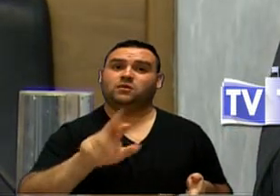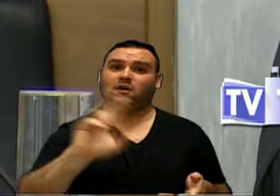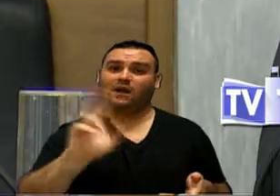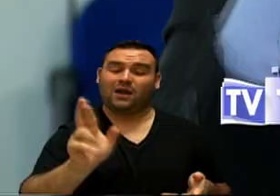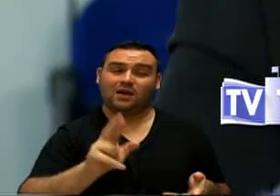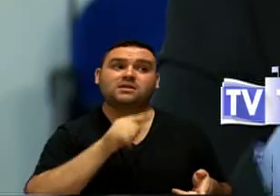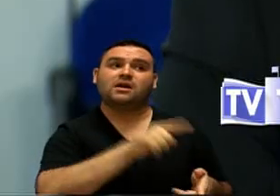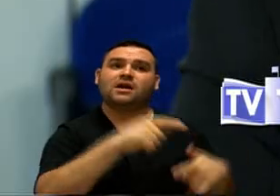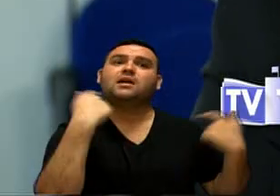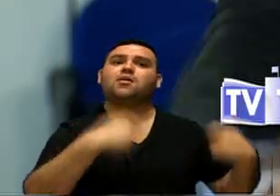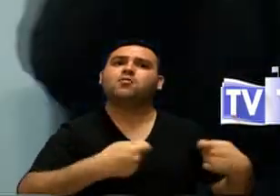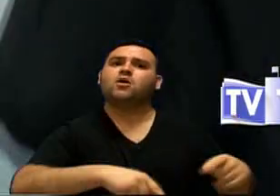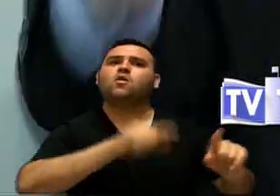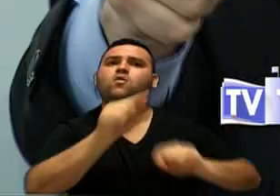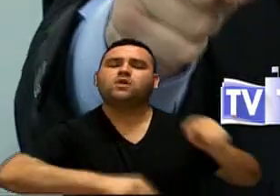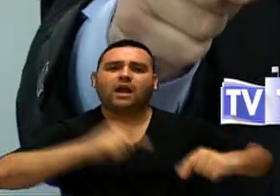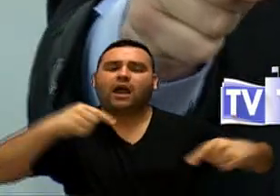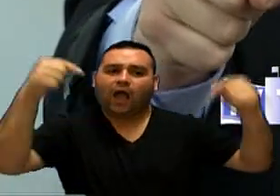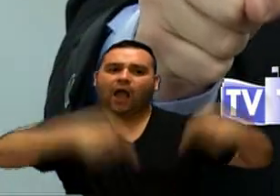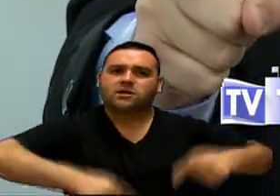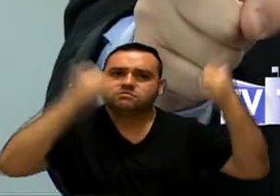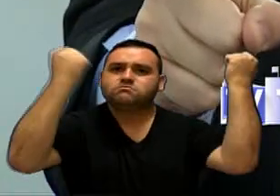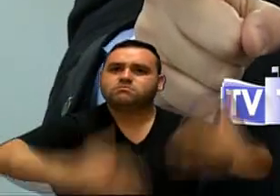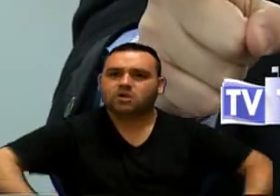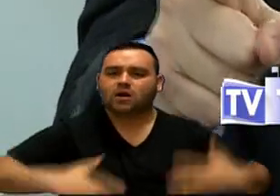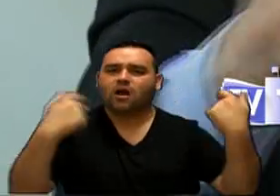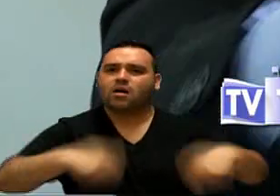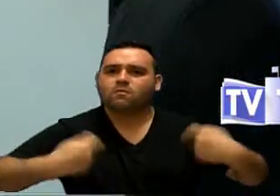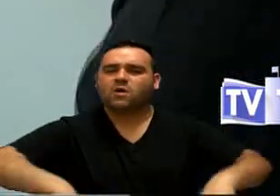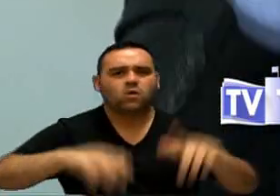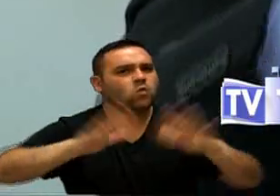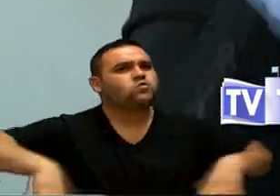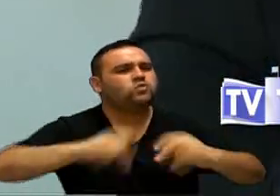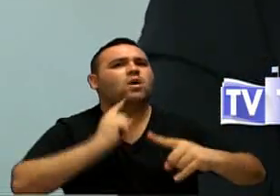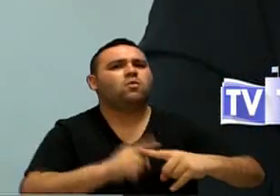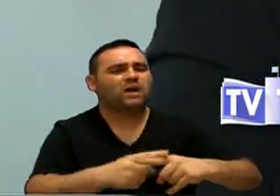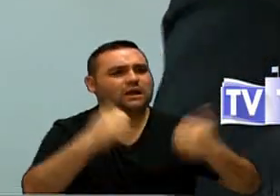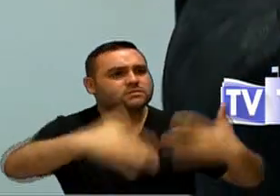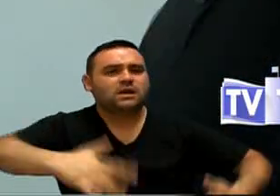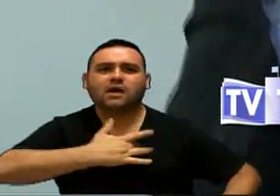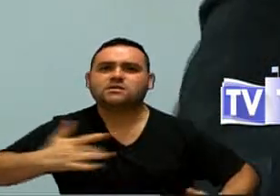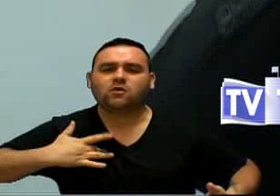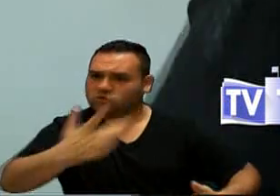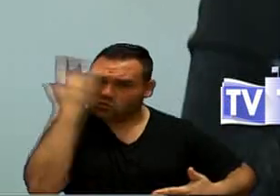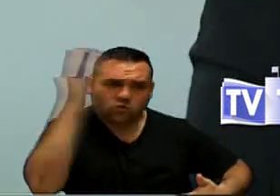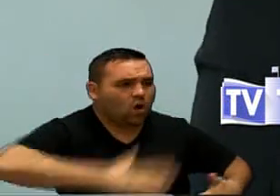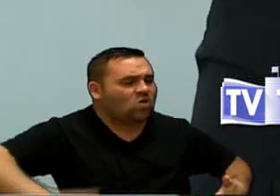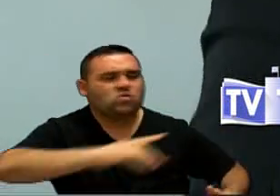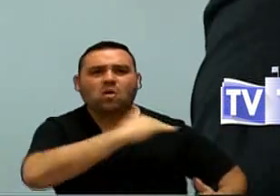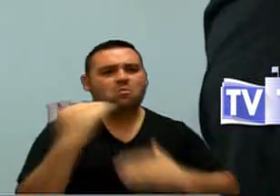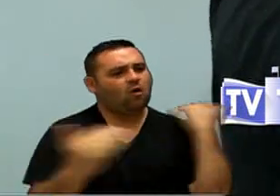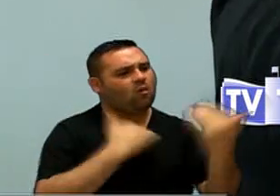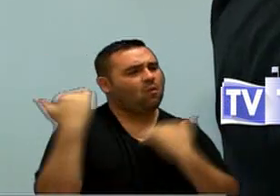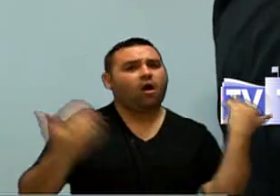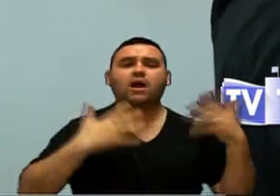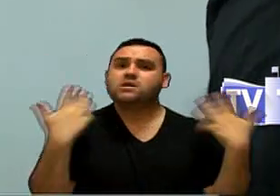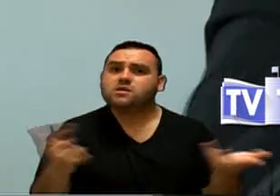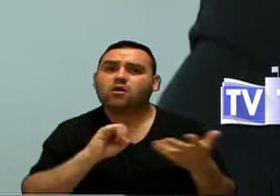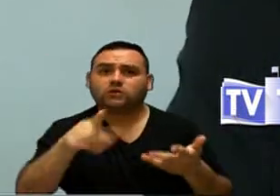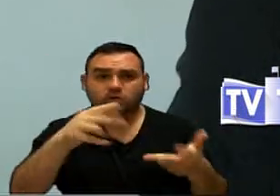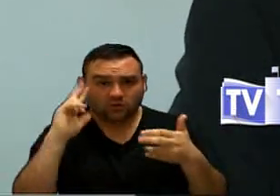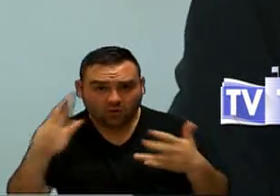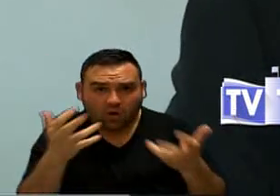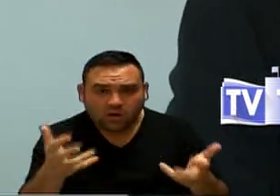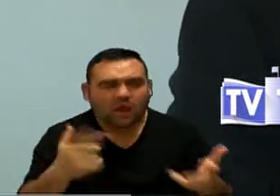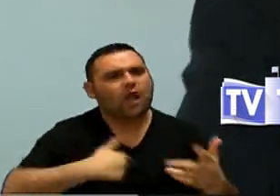O mínimo que ela tinha que fazer era estar aqui para dar uma satisfação para o povo. Nós estamos falando de saúde, de pessoas que estão morrendo. Então, se Vossa Excelência quiser,